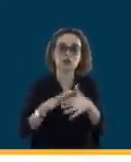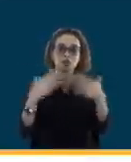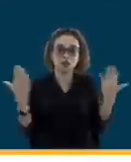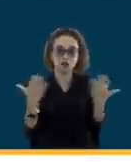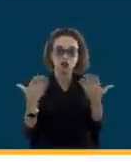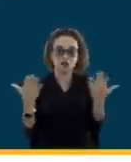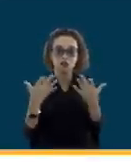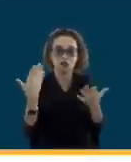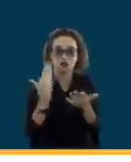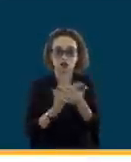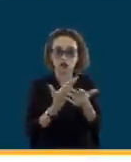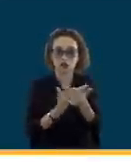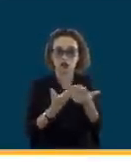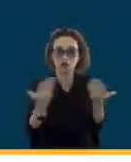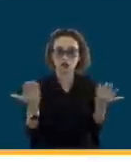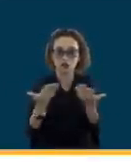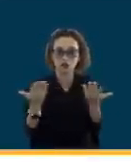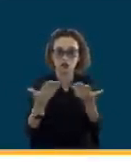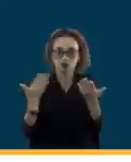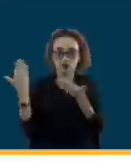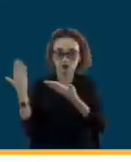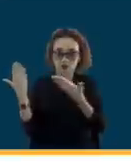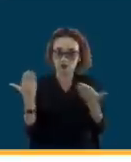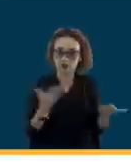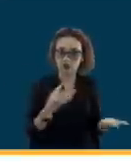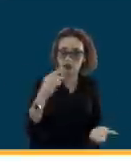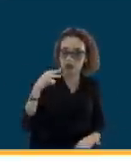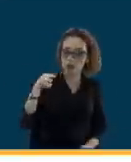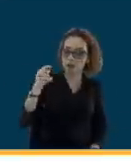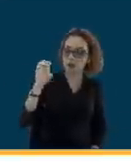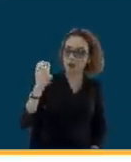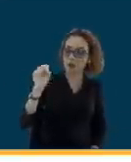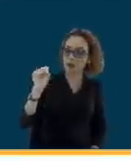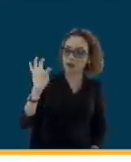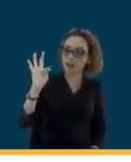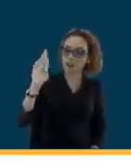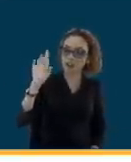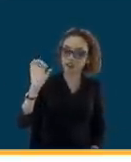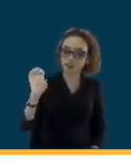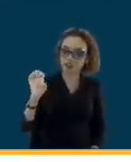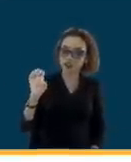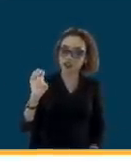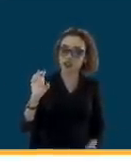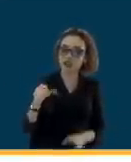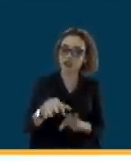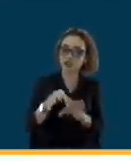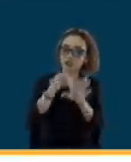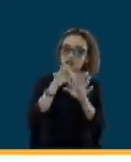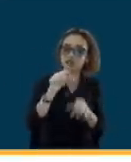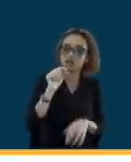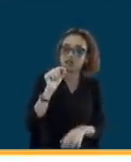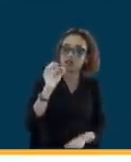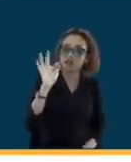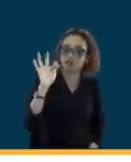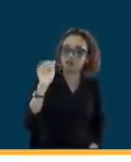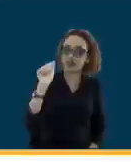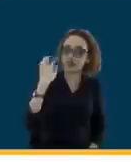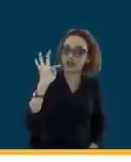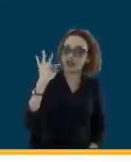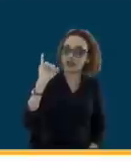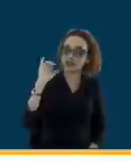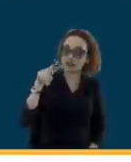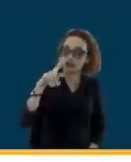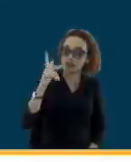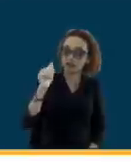queria convidar a minha querida mestre, uma grande liderança do Estado do Rio de Janeiro, né, que é a nossa querida Fatinha do Jongo, lá de